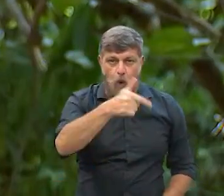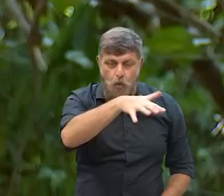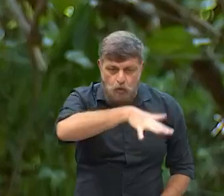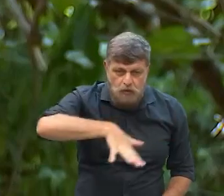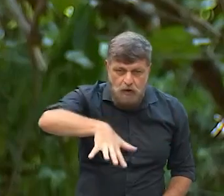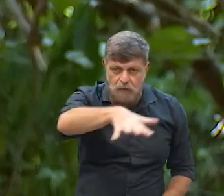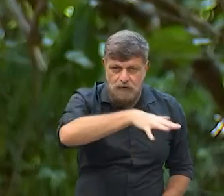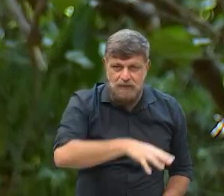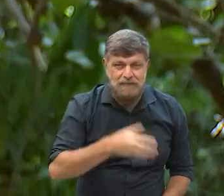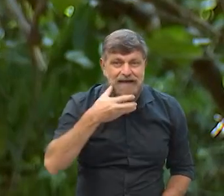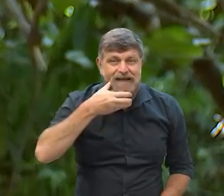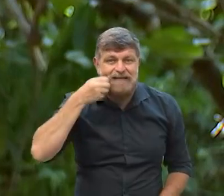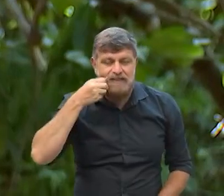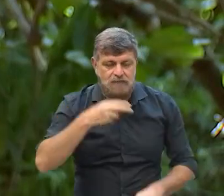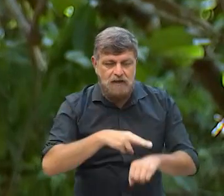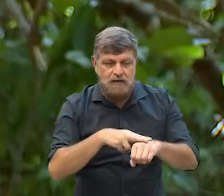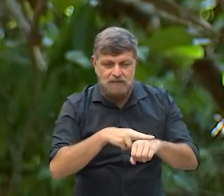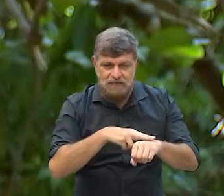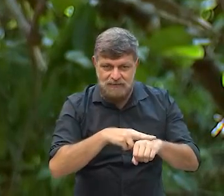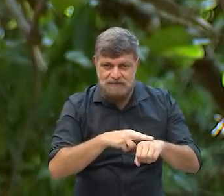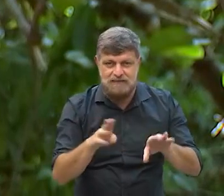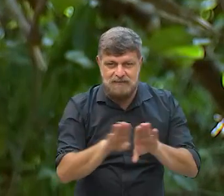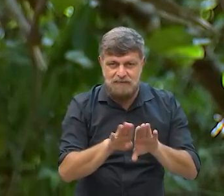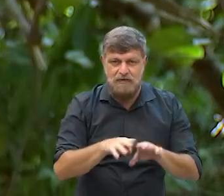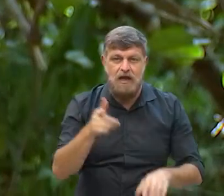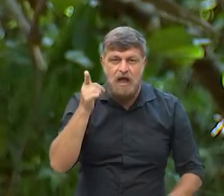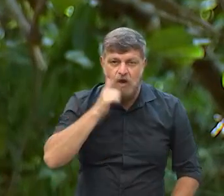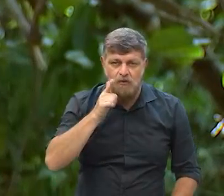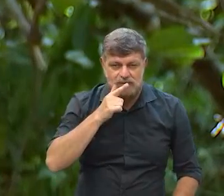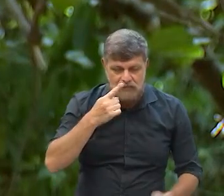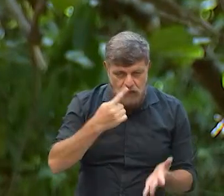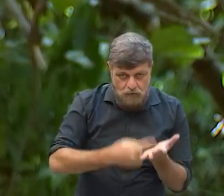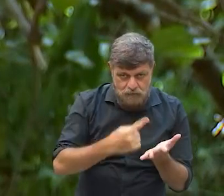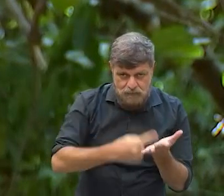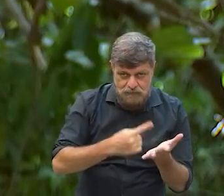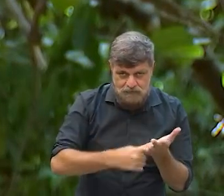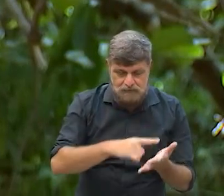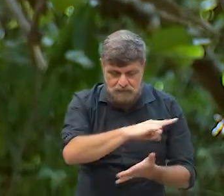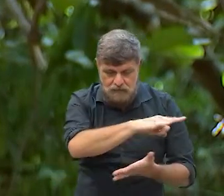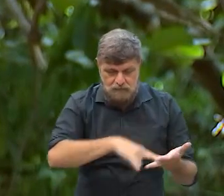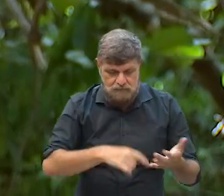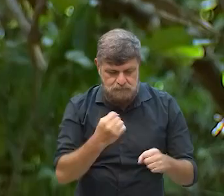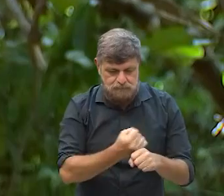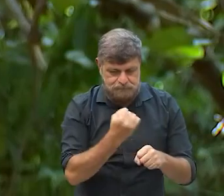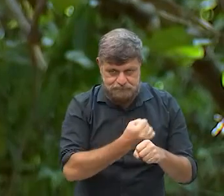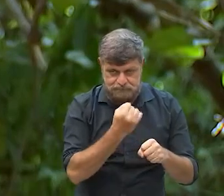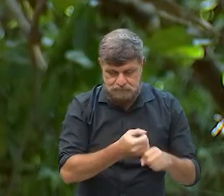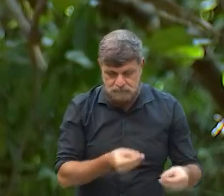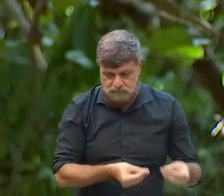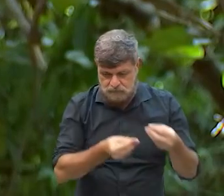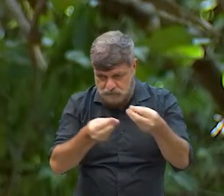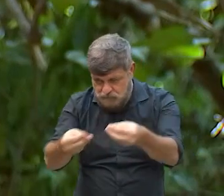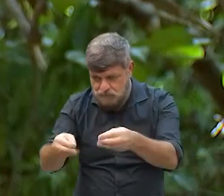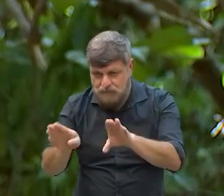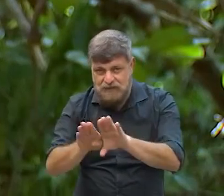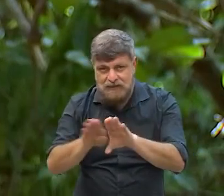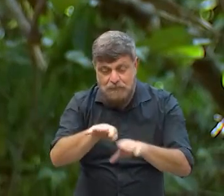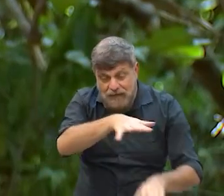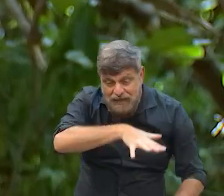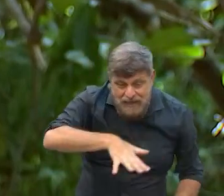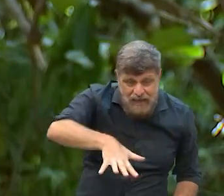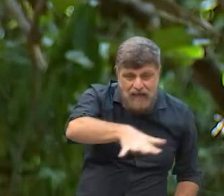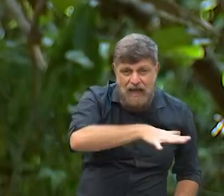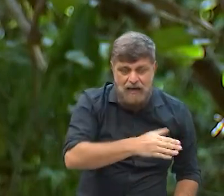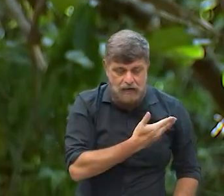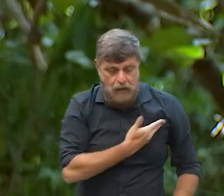Verdes, que mostra como a gente consegue também conciliar os compromissos ambientais oriundos de licenciamento ambiental e direcionar para áreas, né,